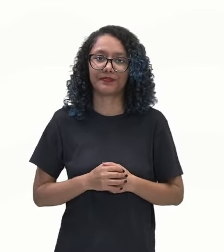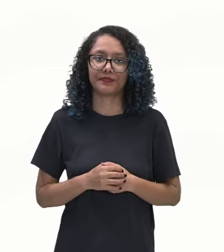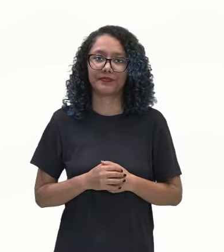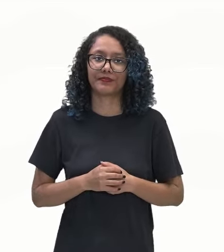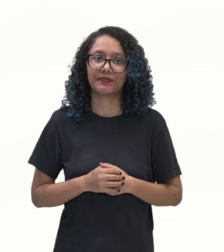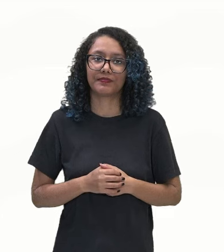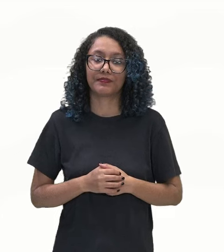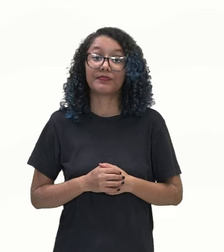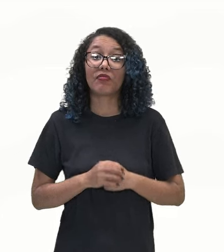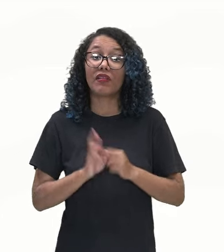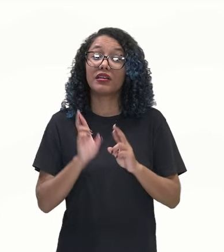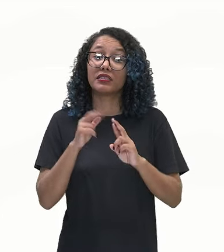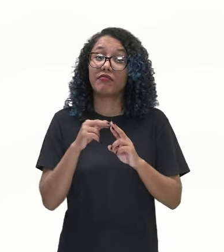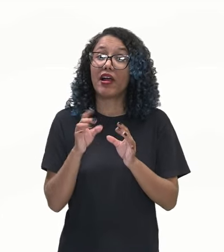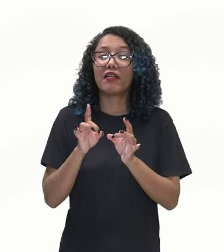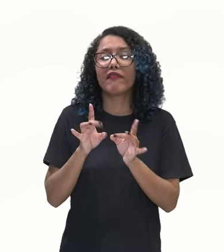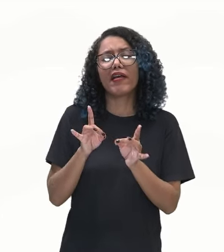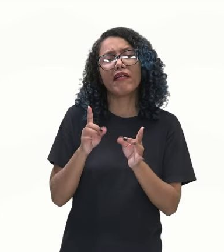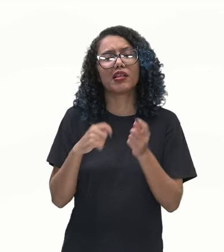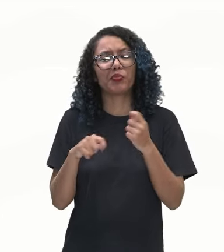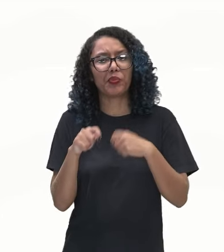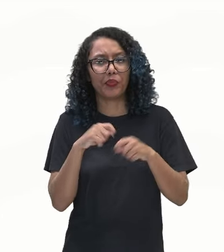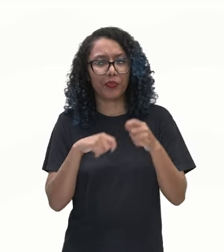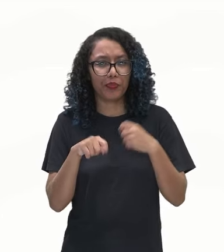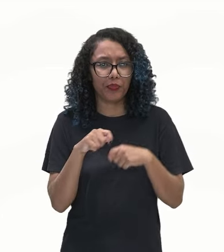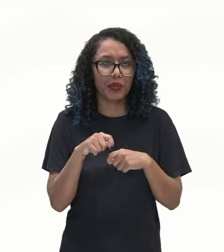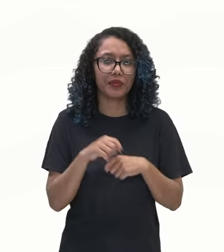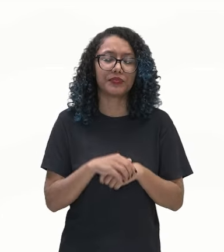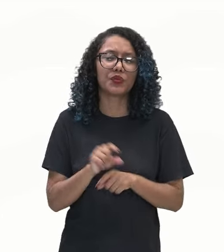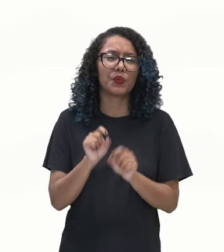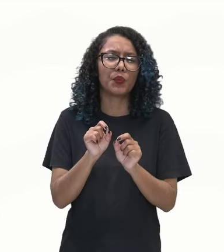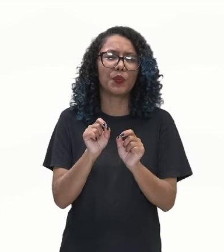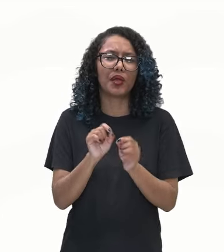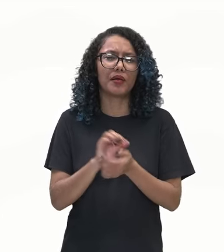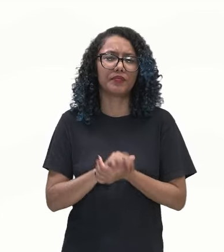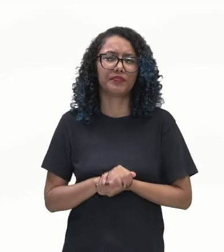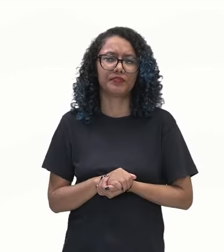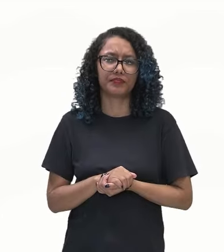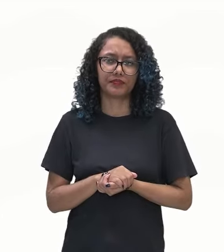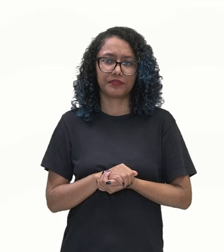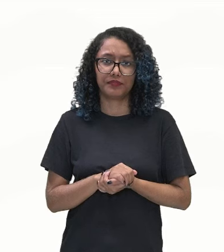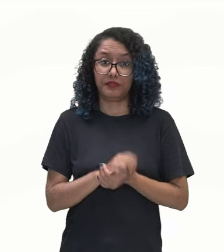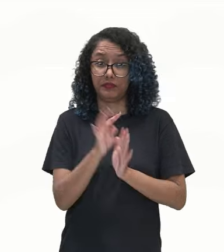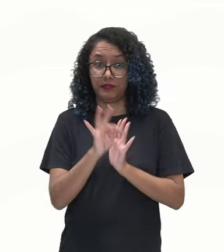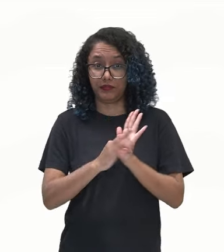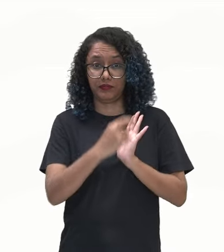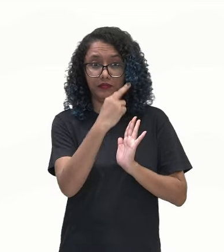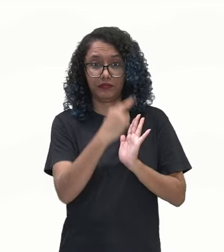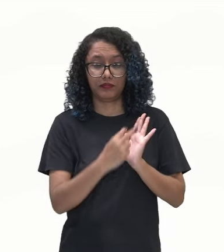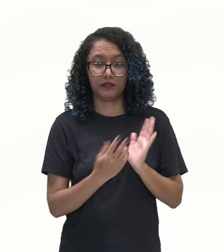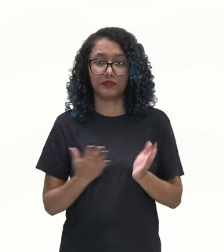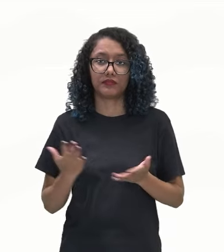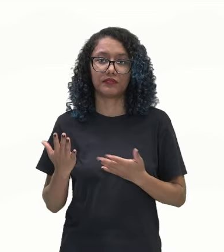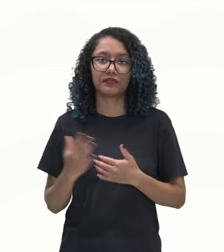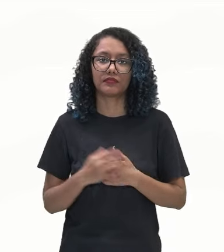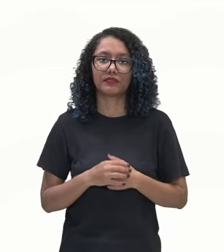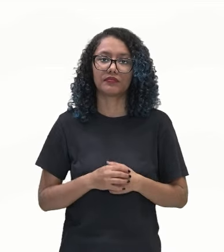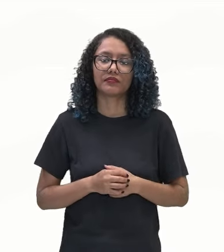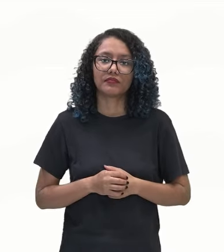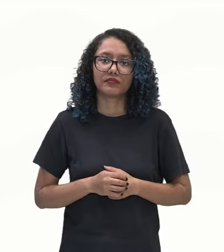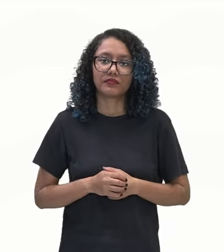referente aí à comercialização, né? The commodification of fitness can promote unrealistic